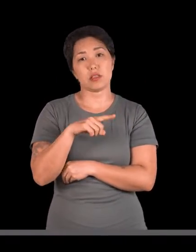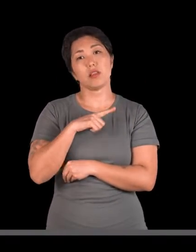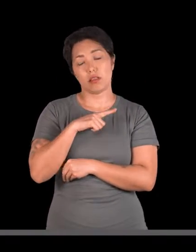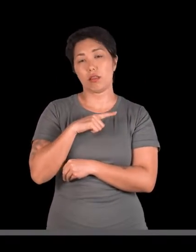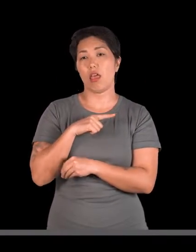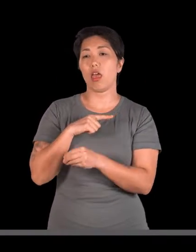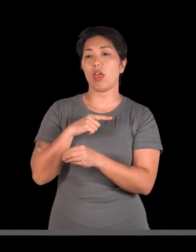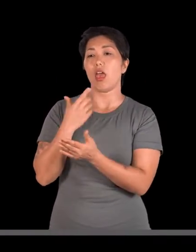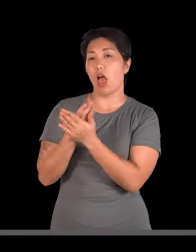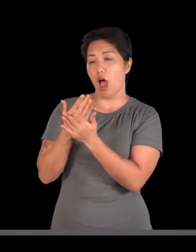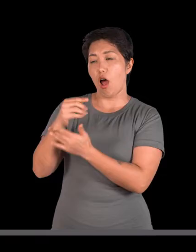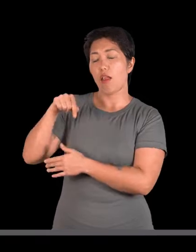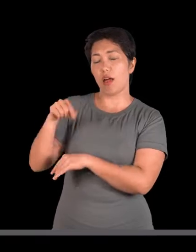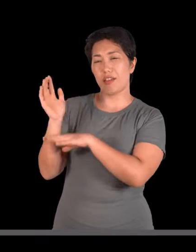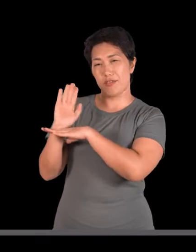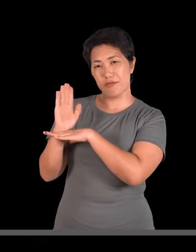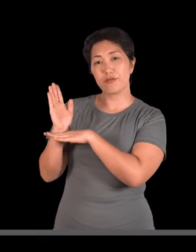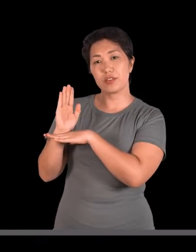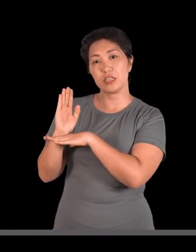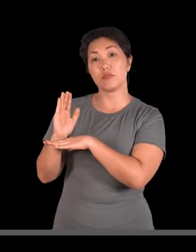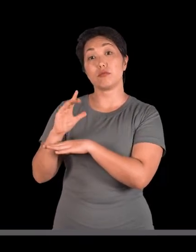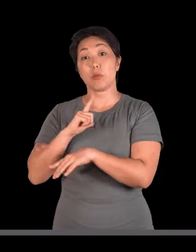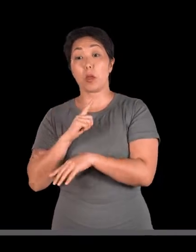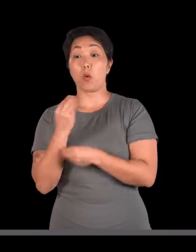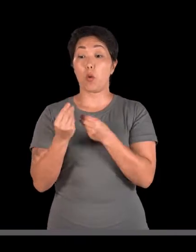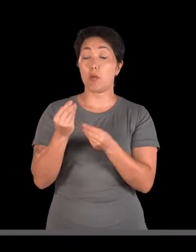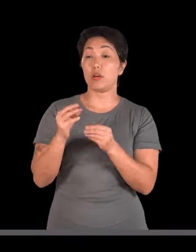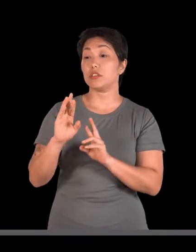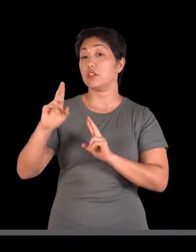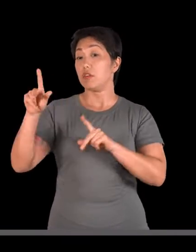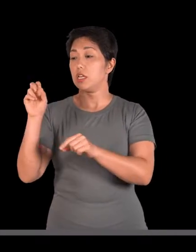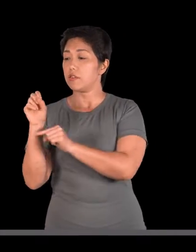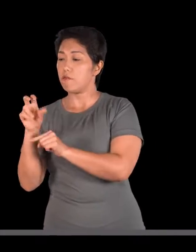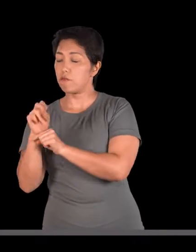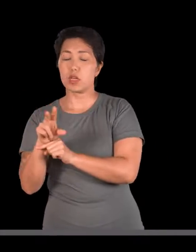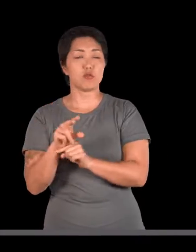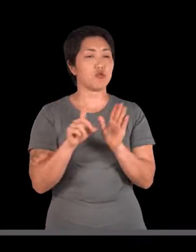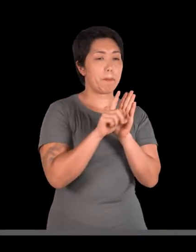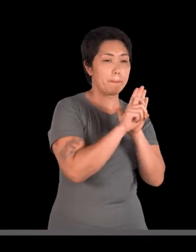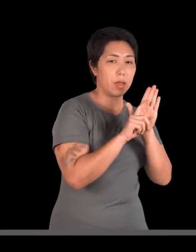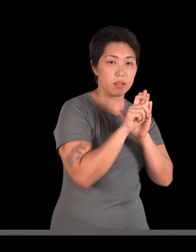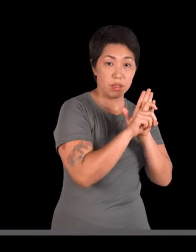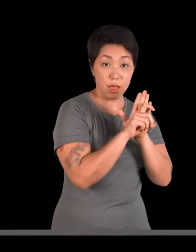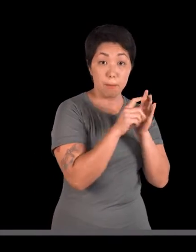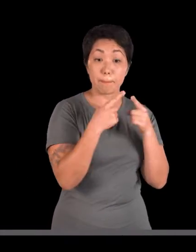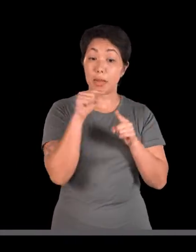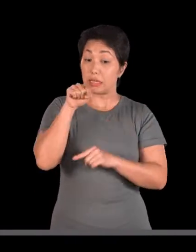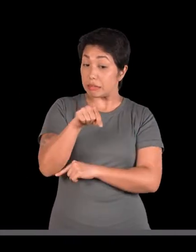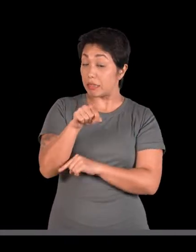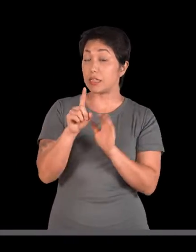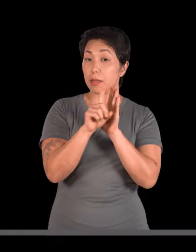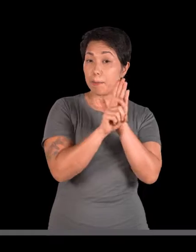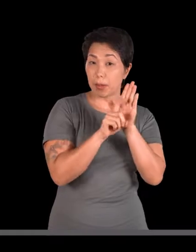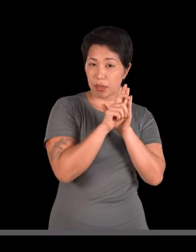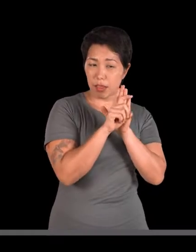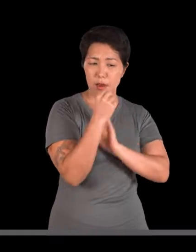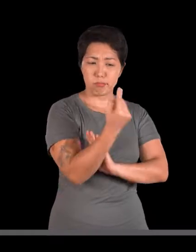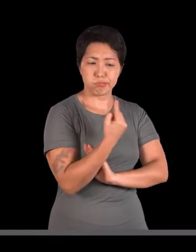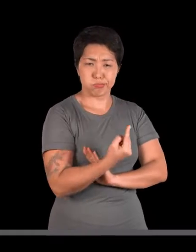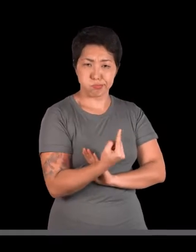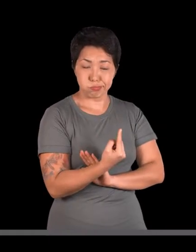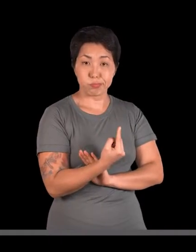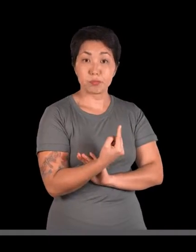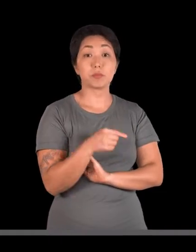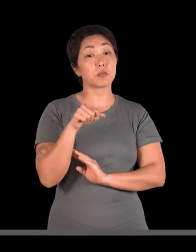Monera. Tem aula também sobre um videozinho diferenciando vírus de bactérias, tem aqui também. Mas a bactéria Treponema, que ela é desse